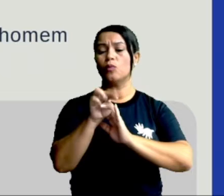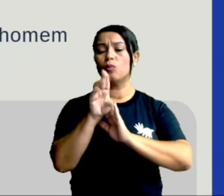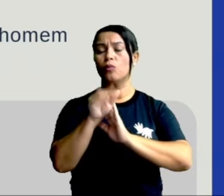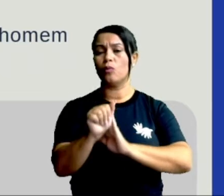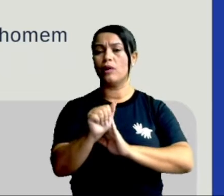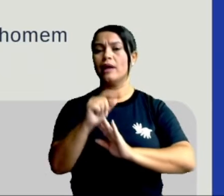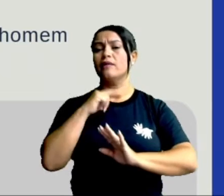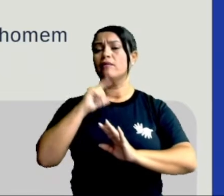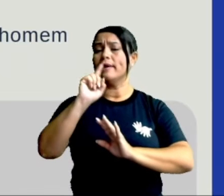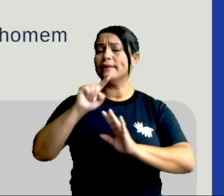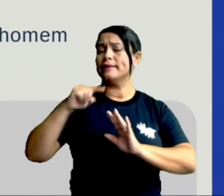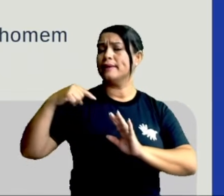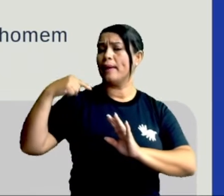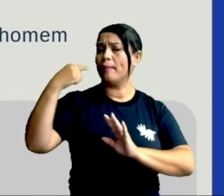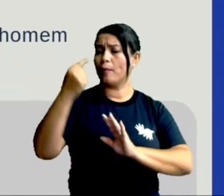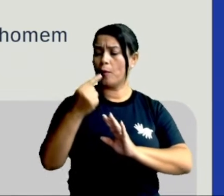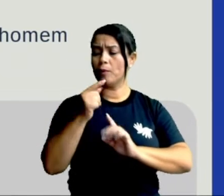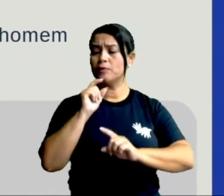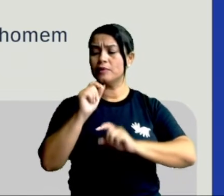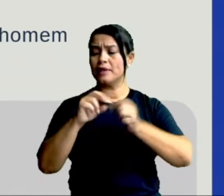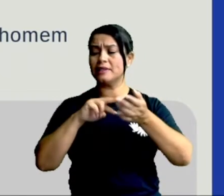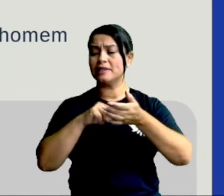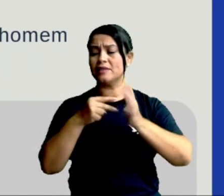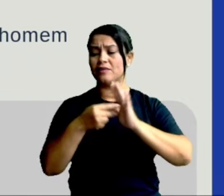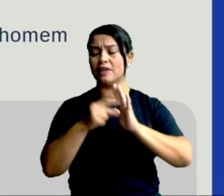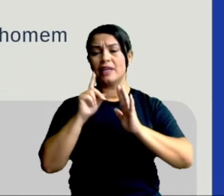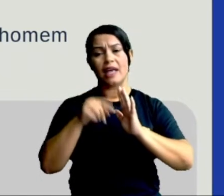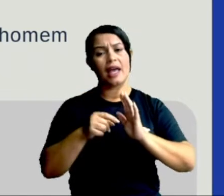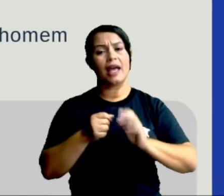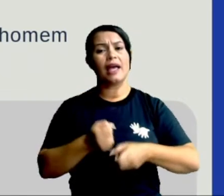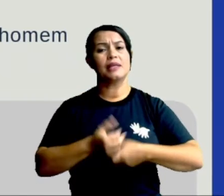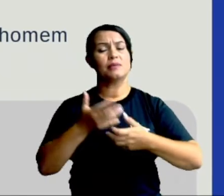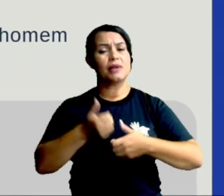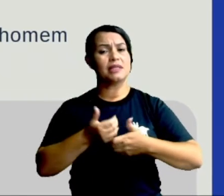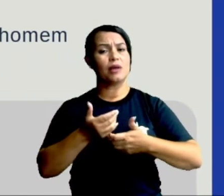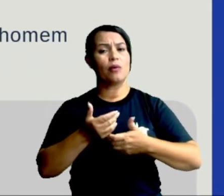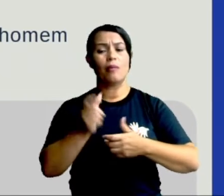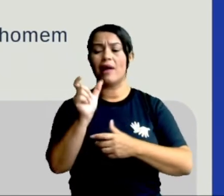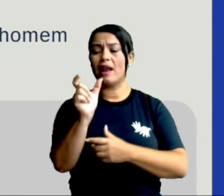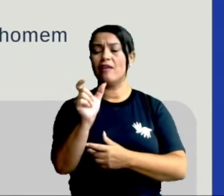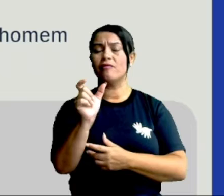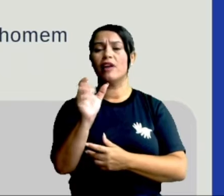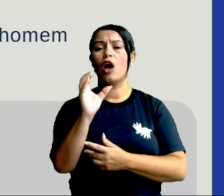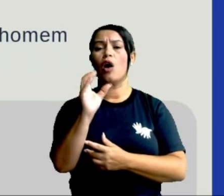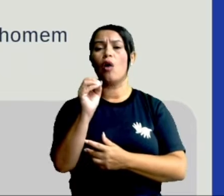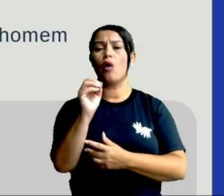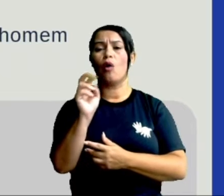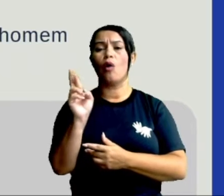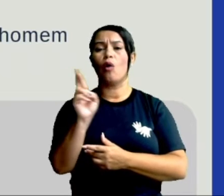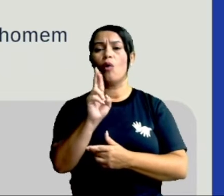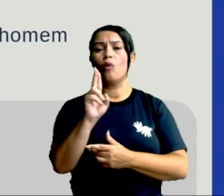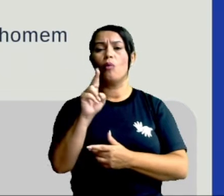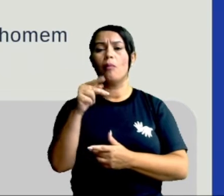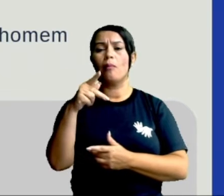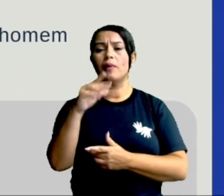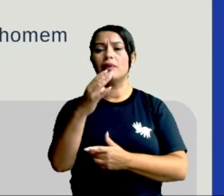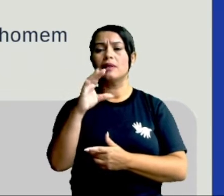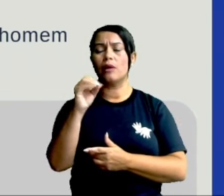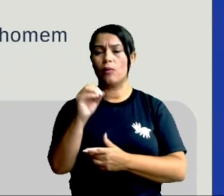depois, subsequente, isto é, a expressão, a palavra corrupção. Já os artigos